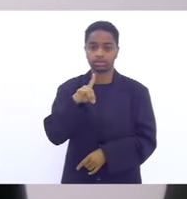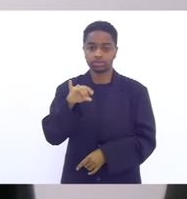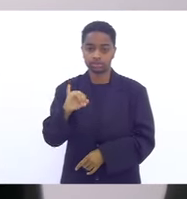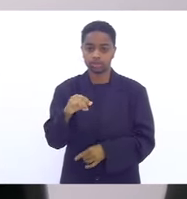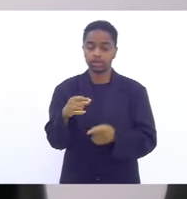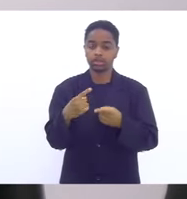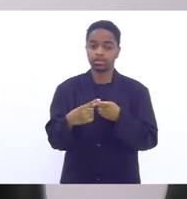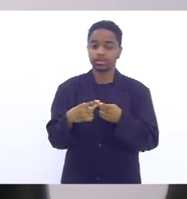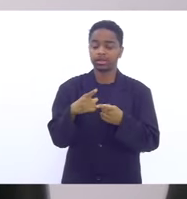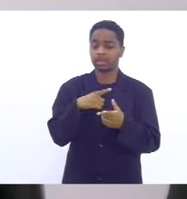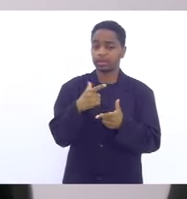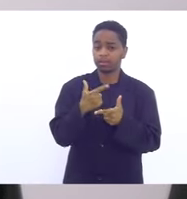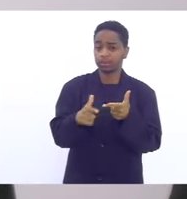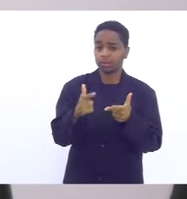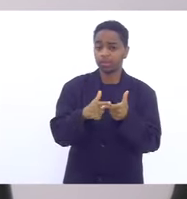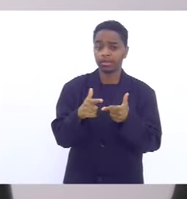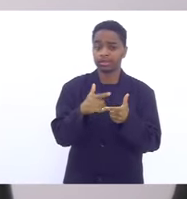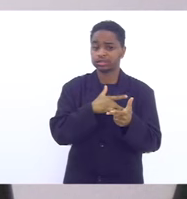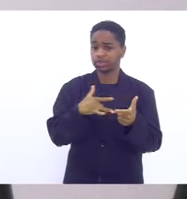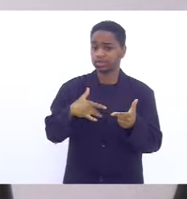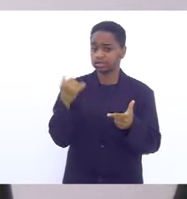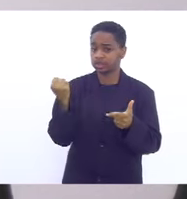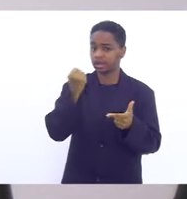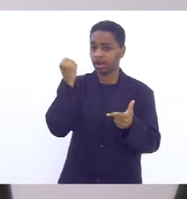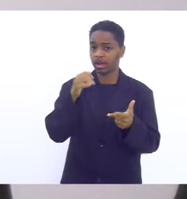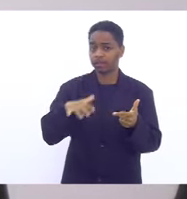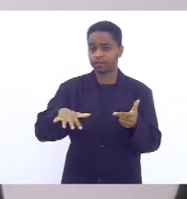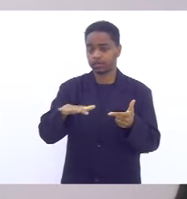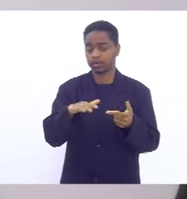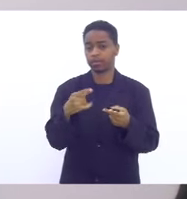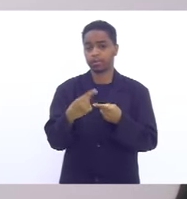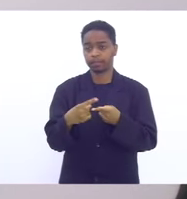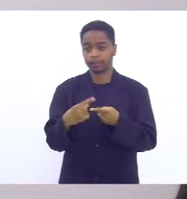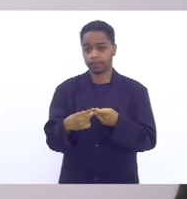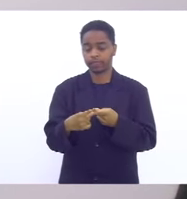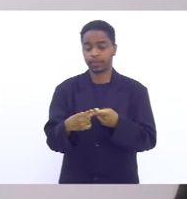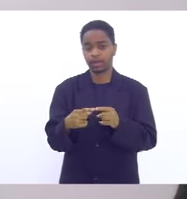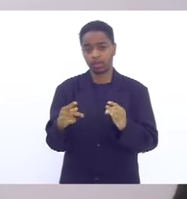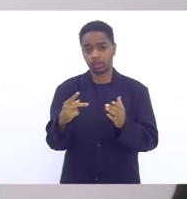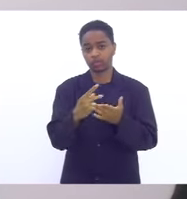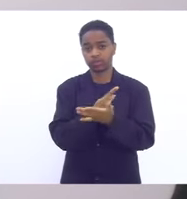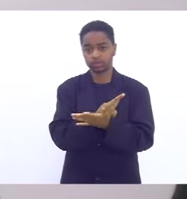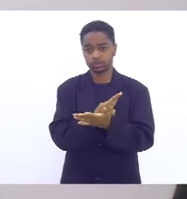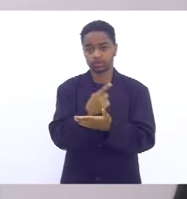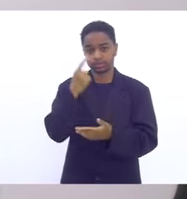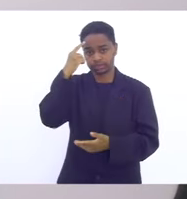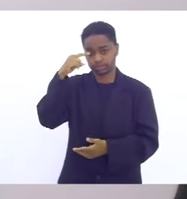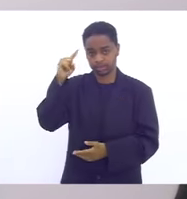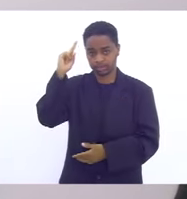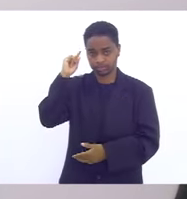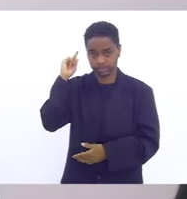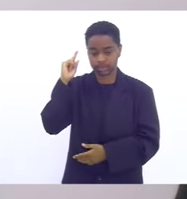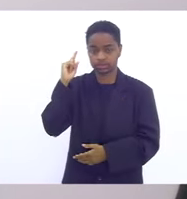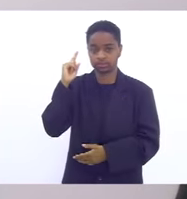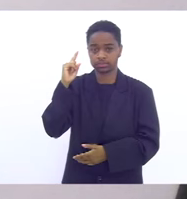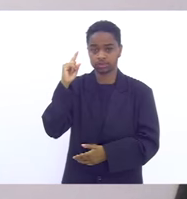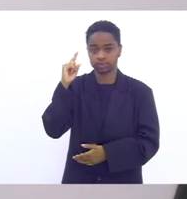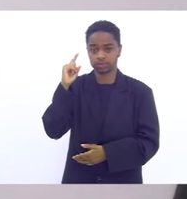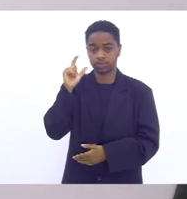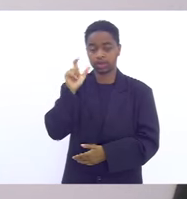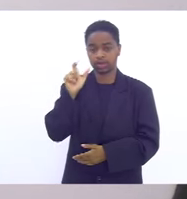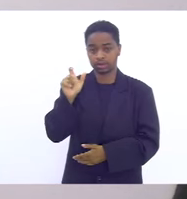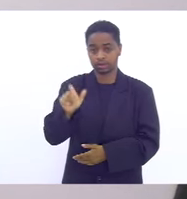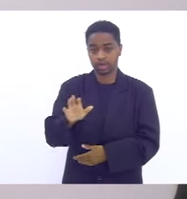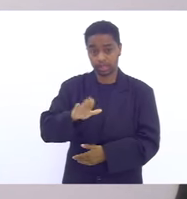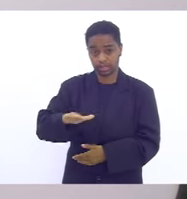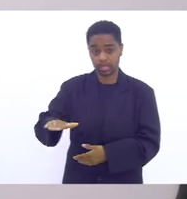problema de saúde imensa na região, porque eu tive um caso na semana passada de uma